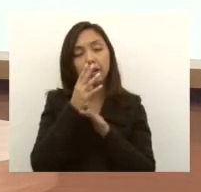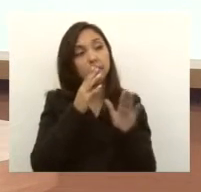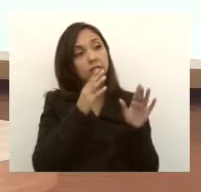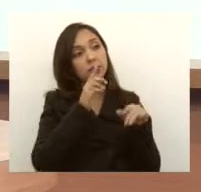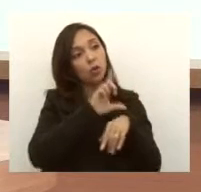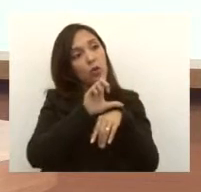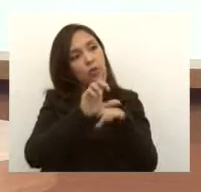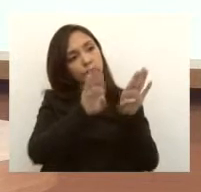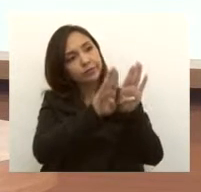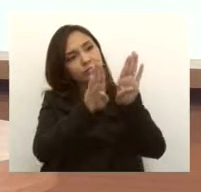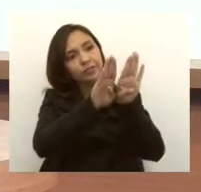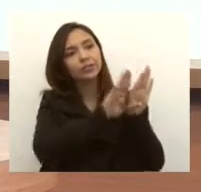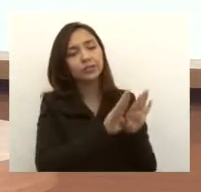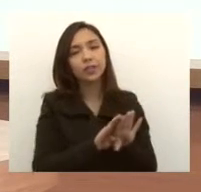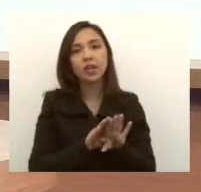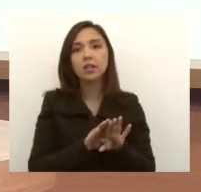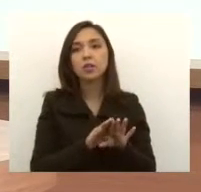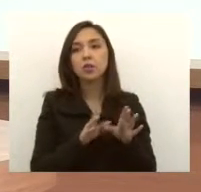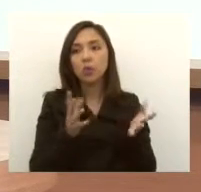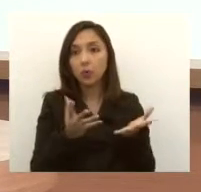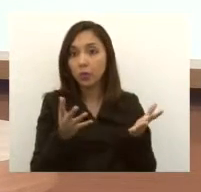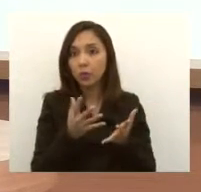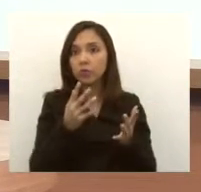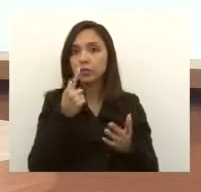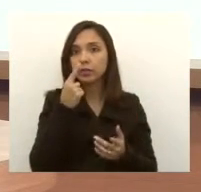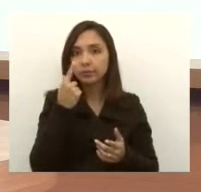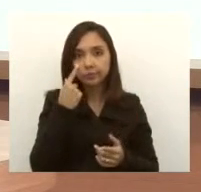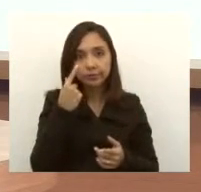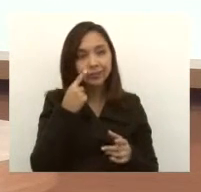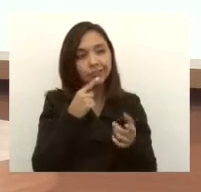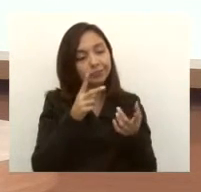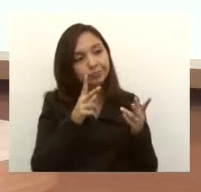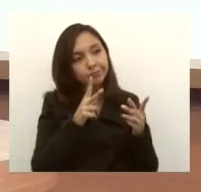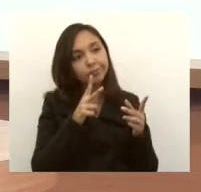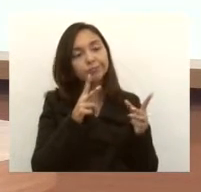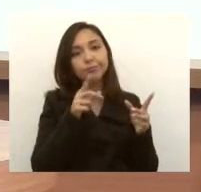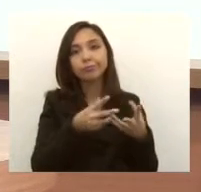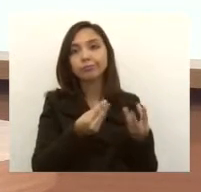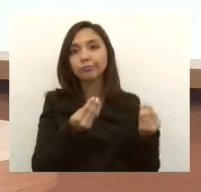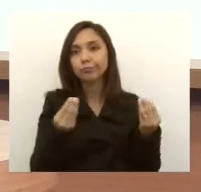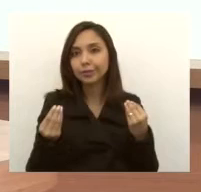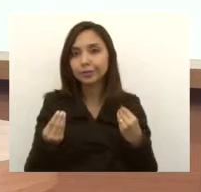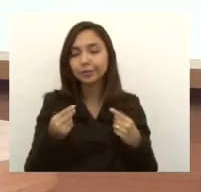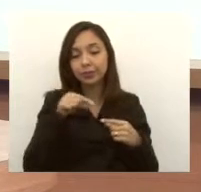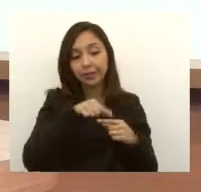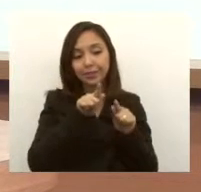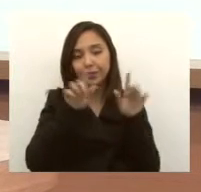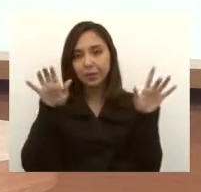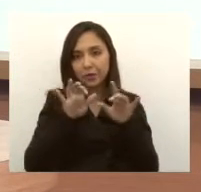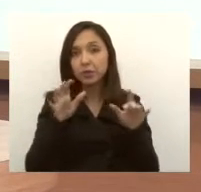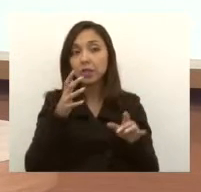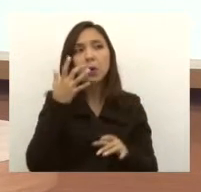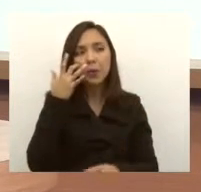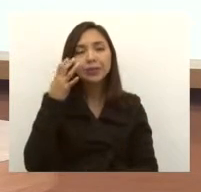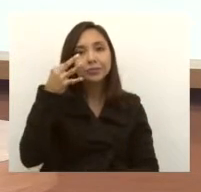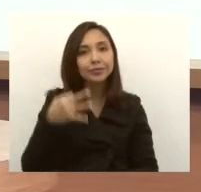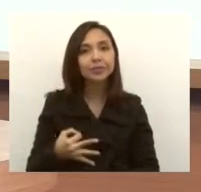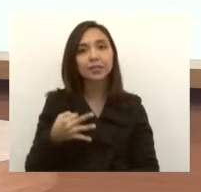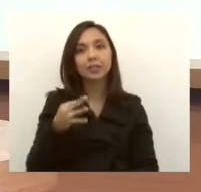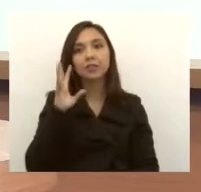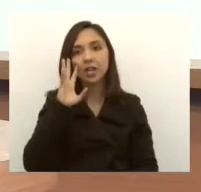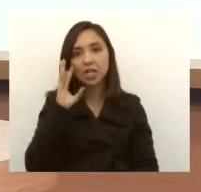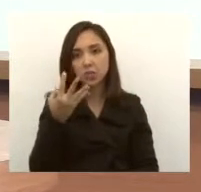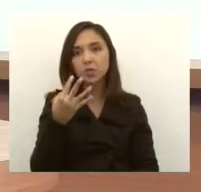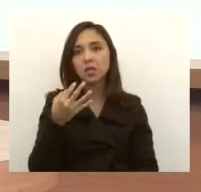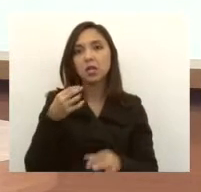fechadas, então eles estão sufocando esse tipo de comércio na cidade de Guarulhos, que eu tenho certeza que vai ter